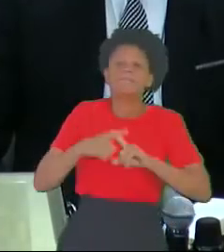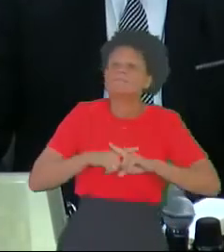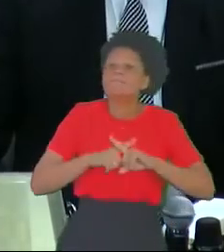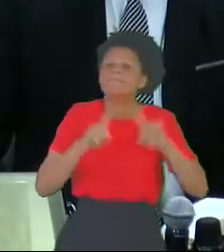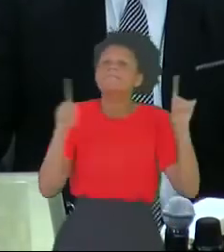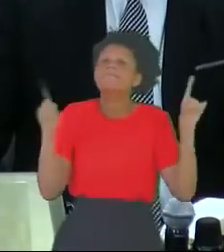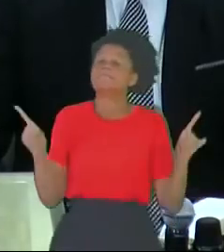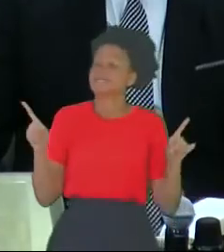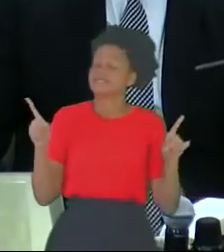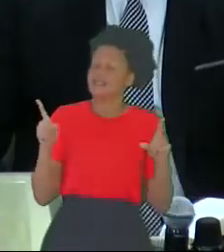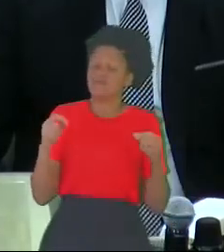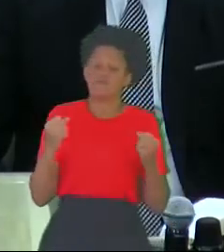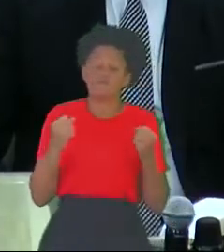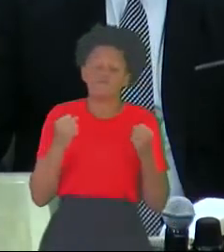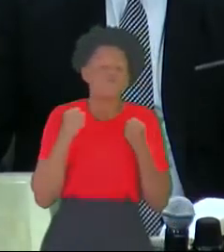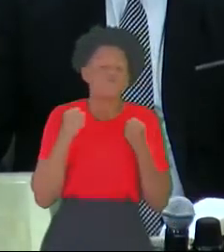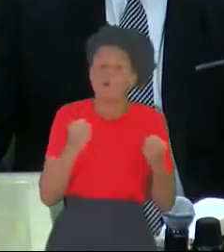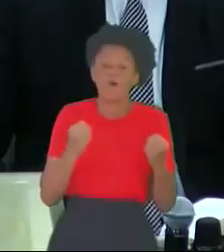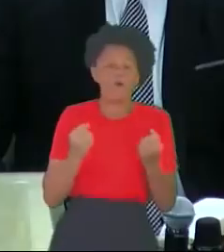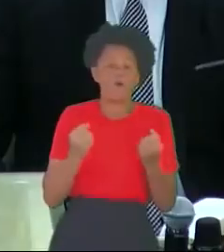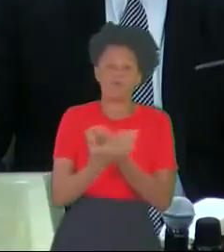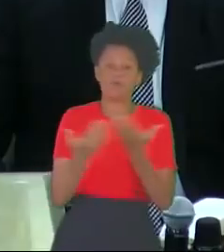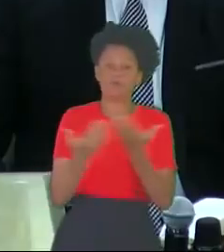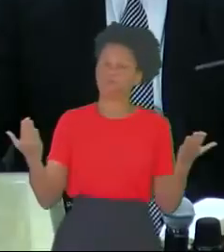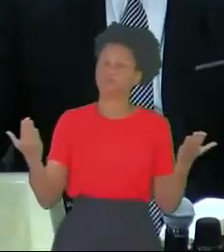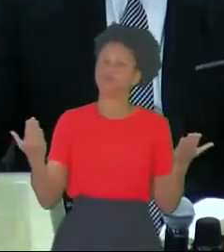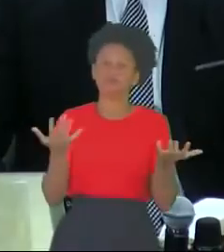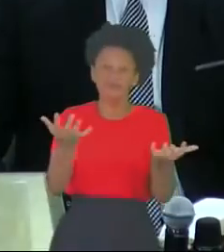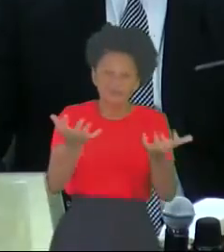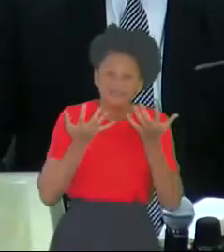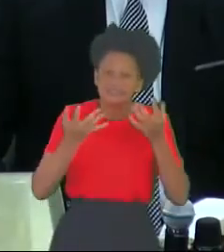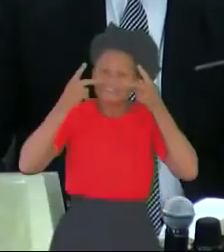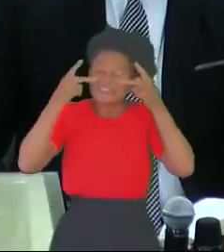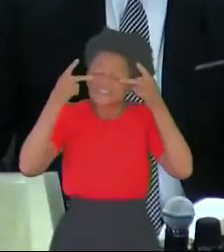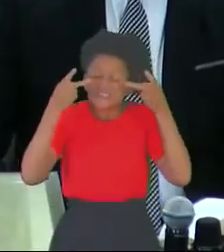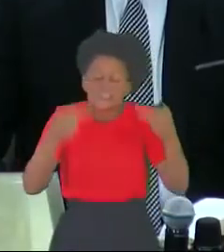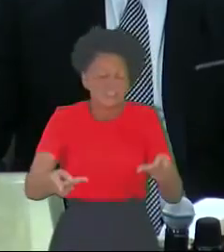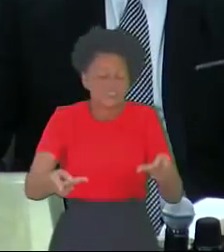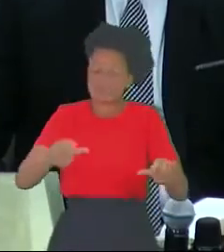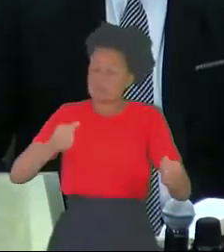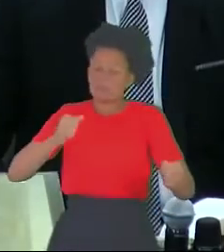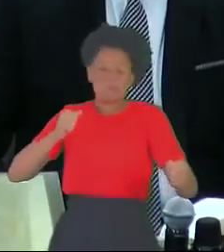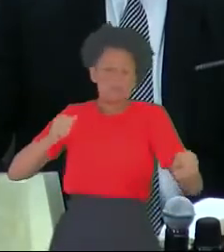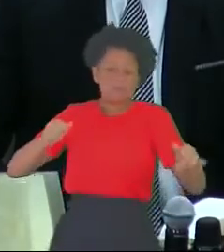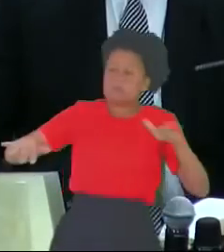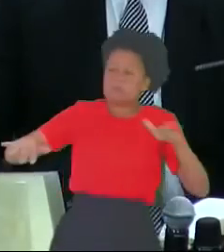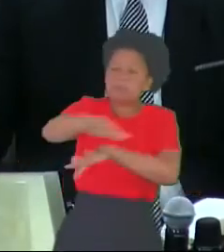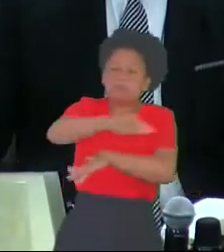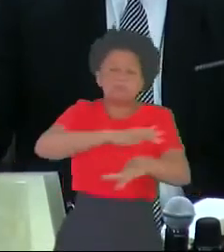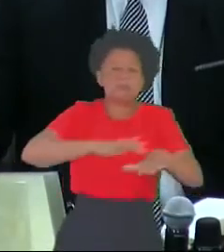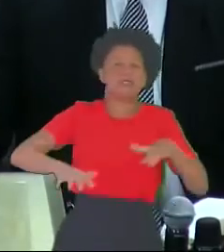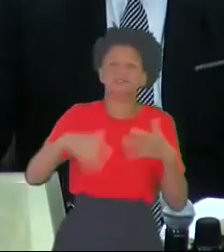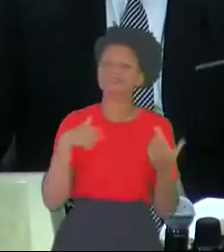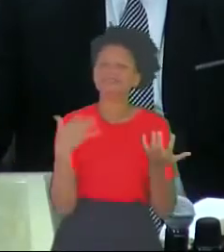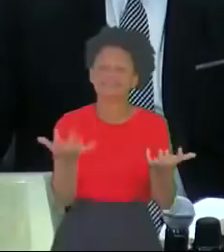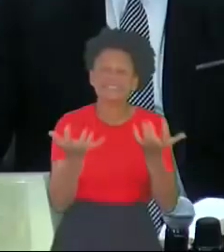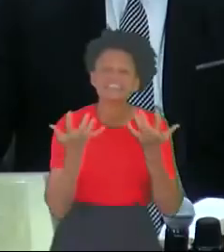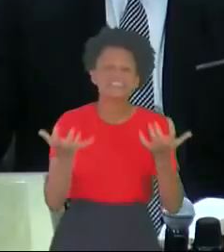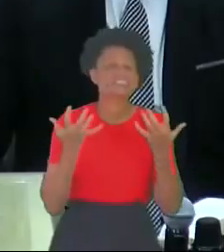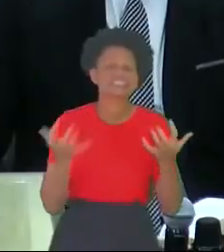mais contundentes. Nós queremos visitas mais fortes. Nós queremos visitas